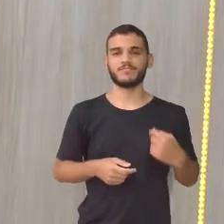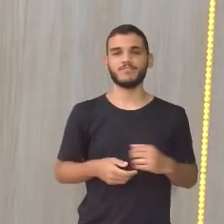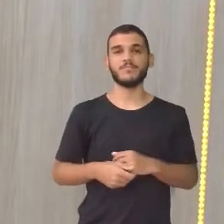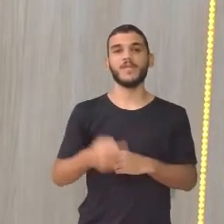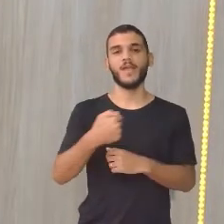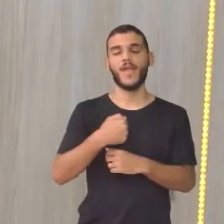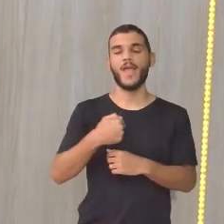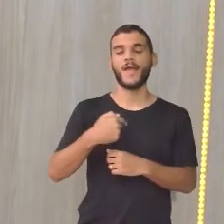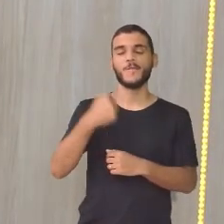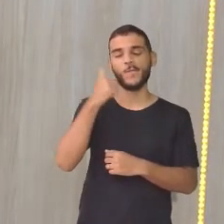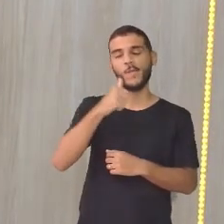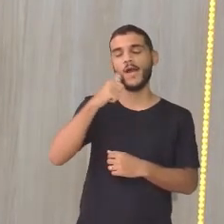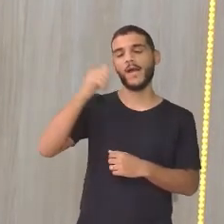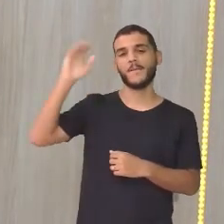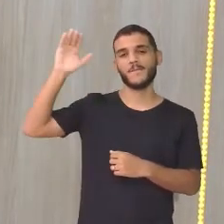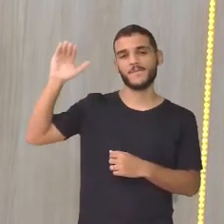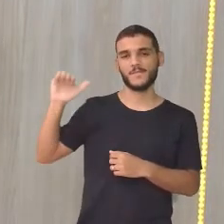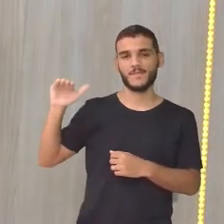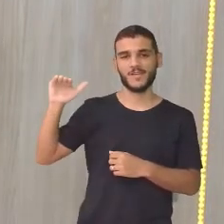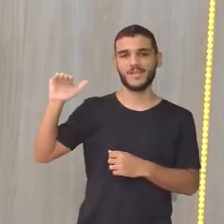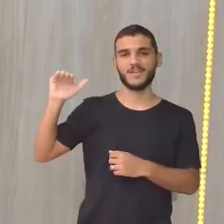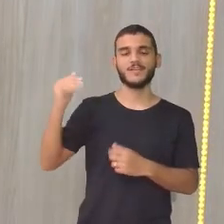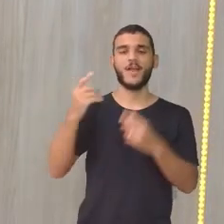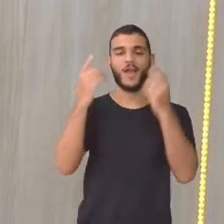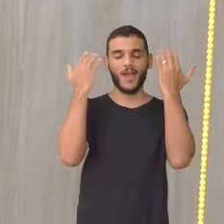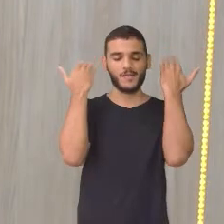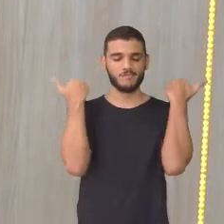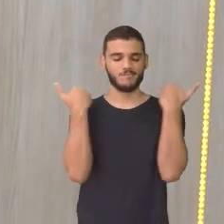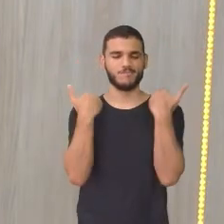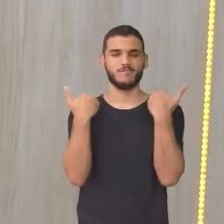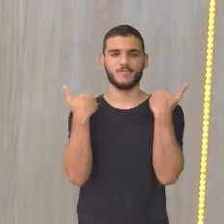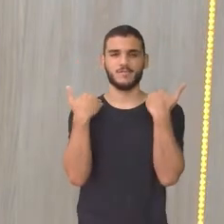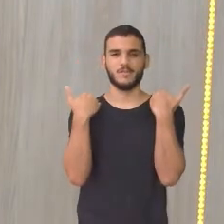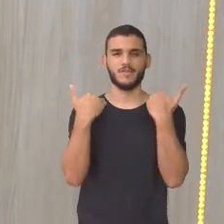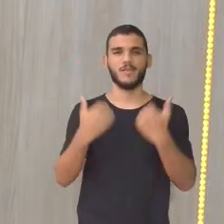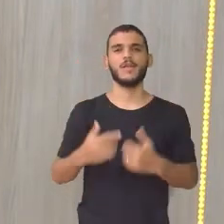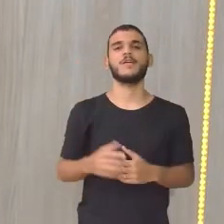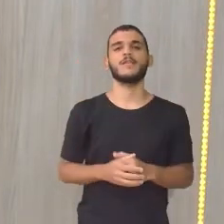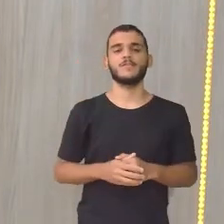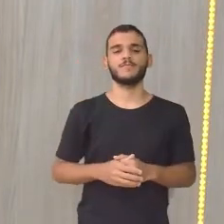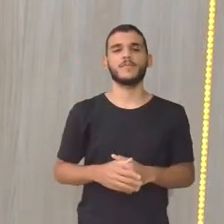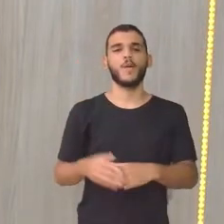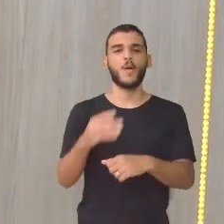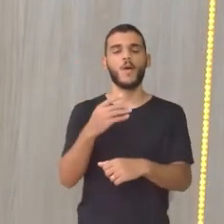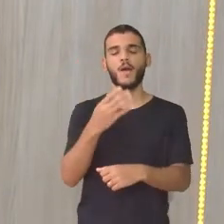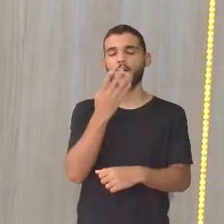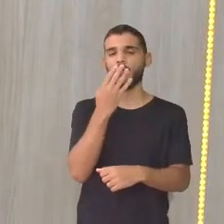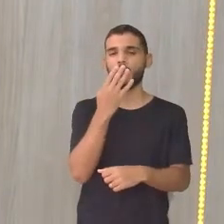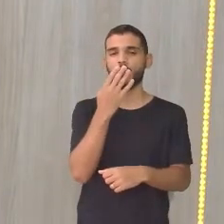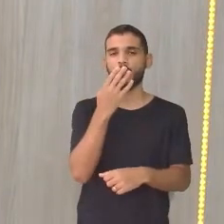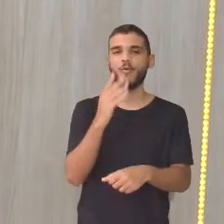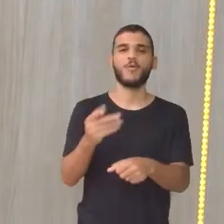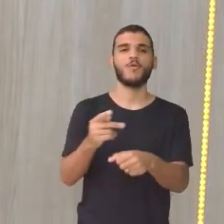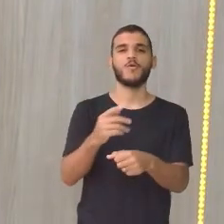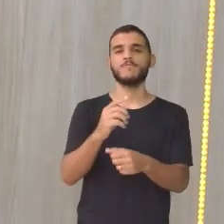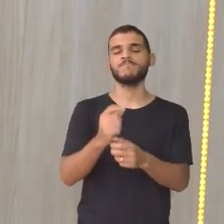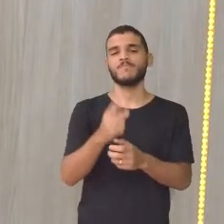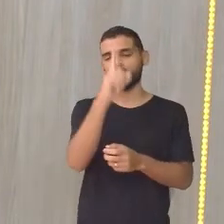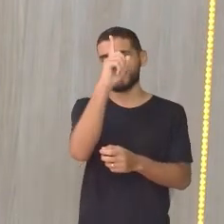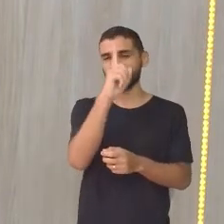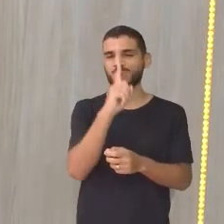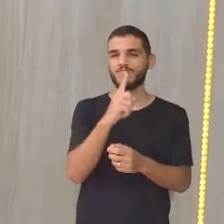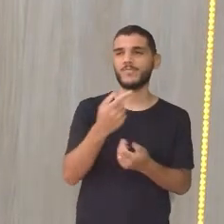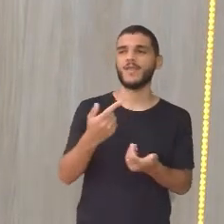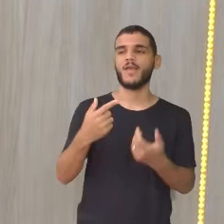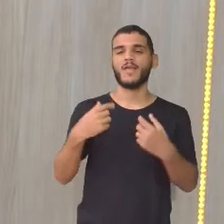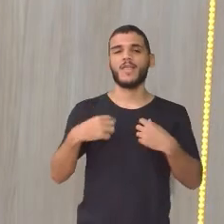estatura baixa, tenho cabelo tamanho médio, tenho cor parda, visto blusa laranja, calça